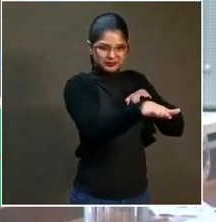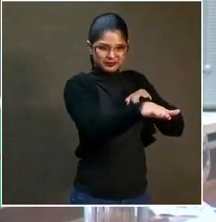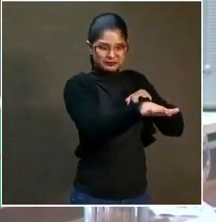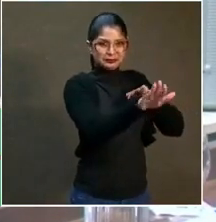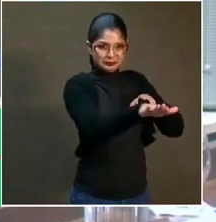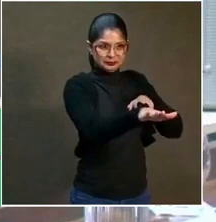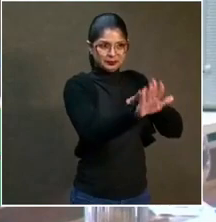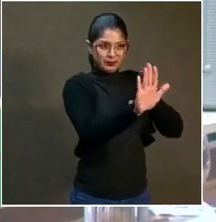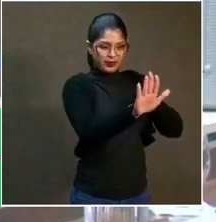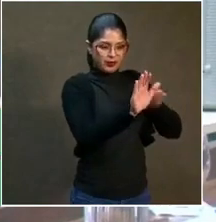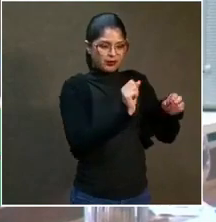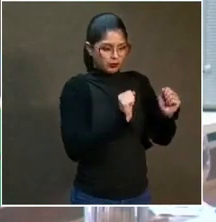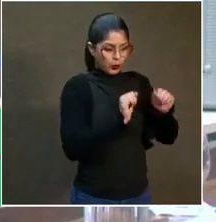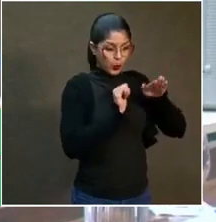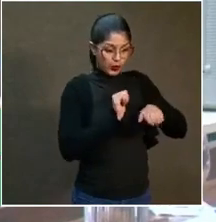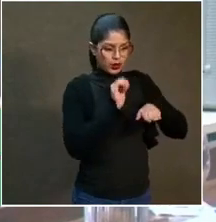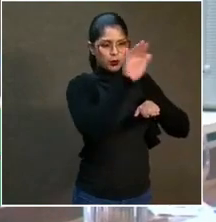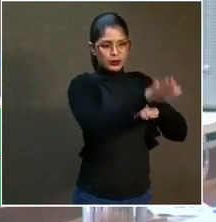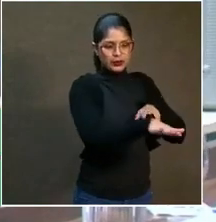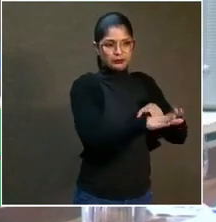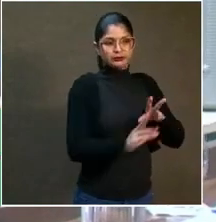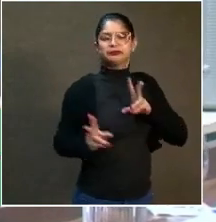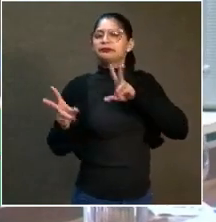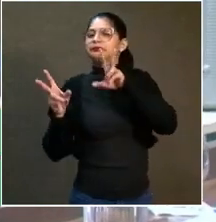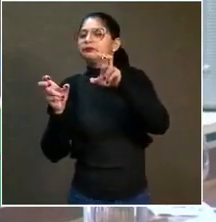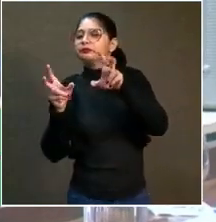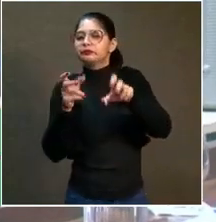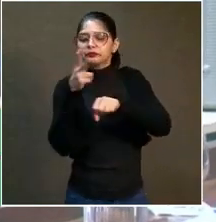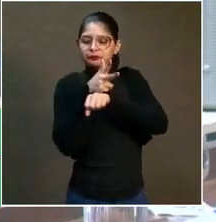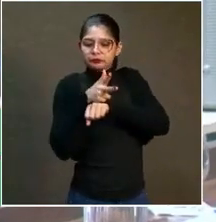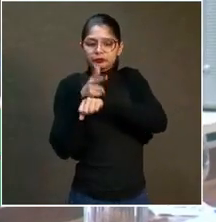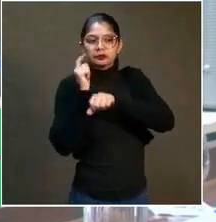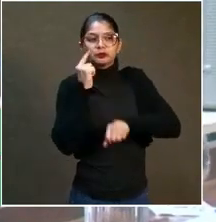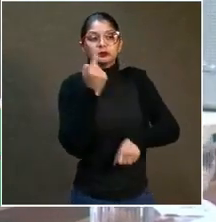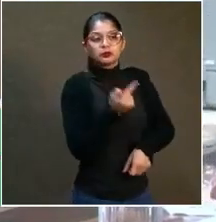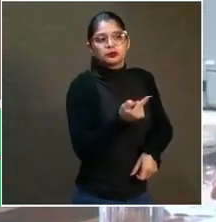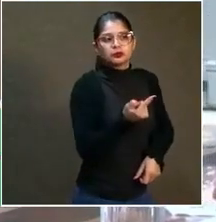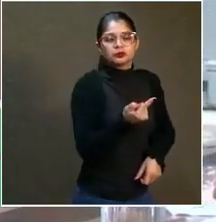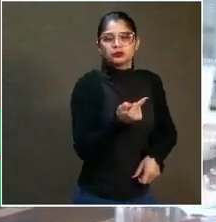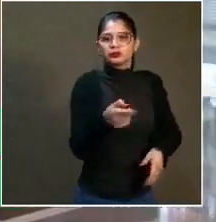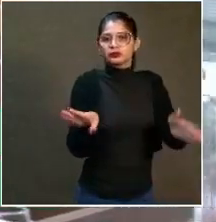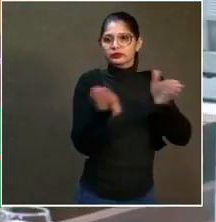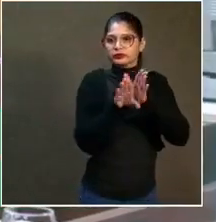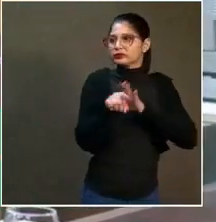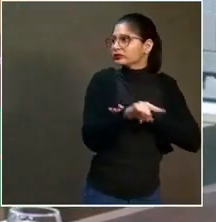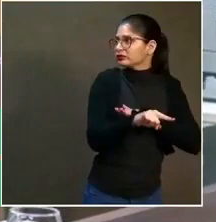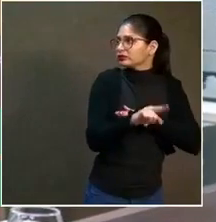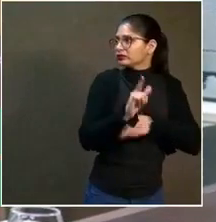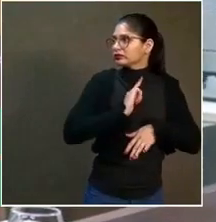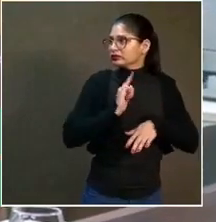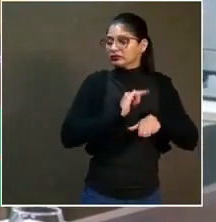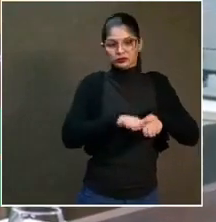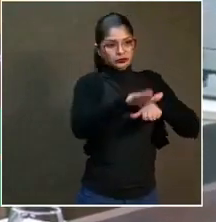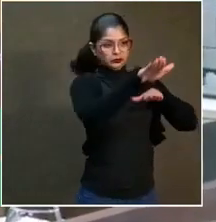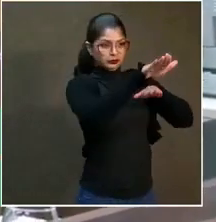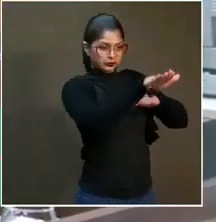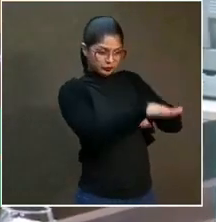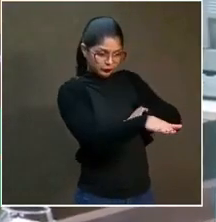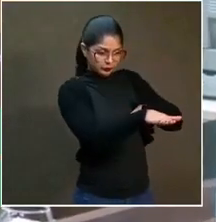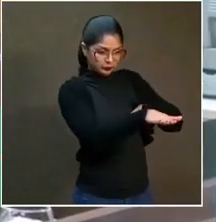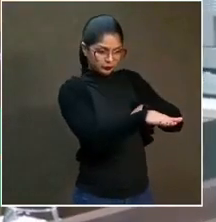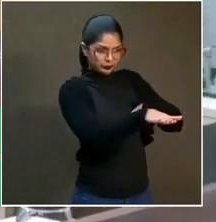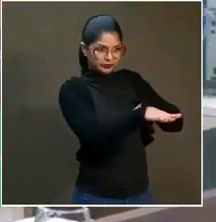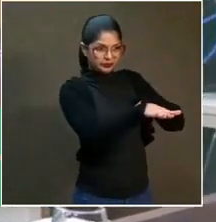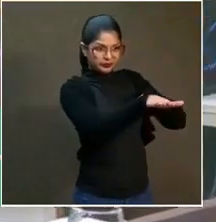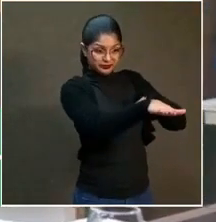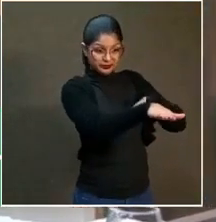pode deixar rolando. Percebam que na chegada dele, possuem dois carros na entrada, logo o